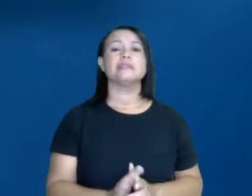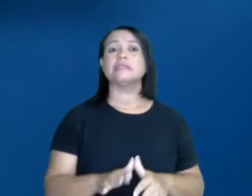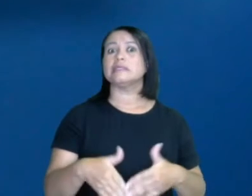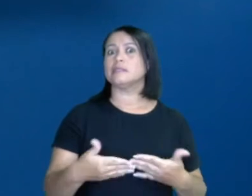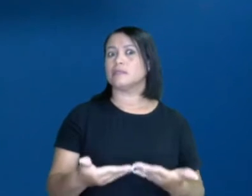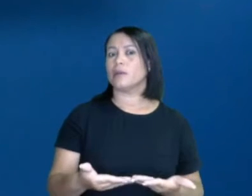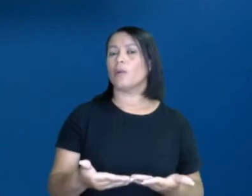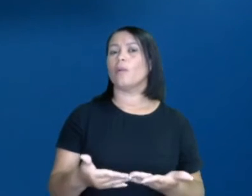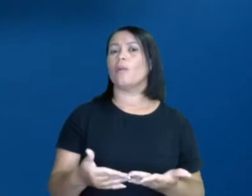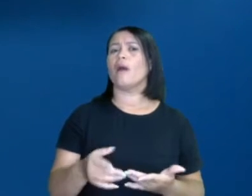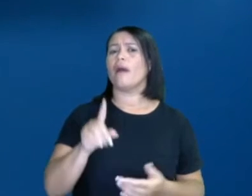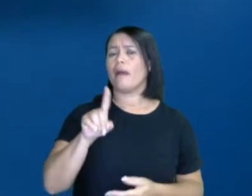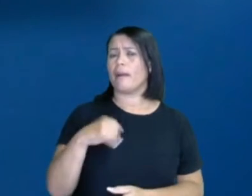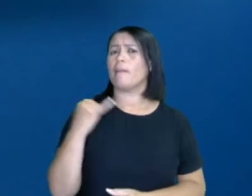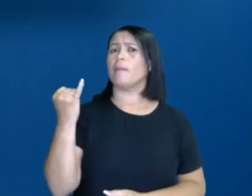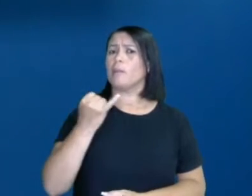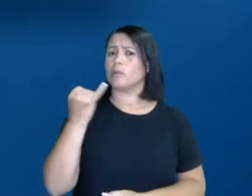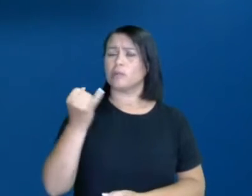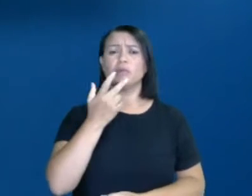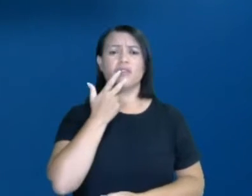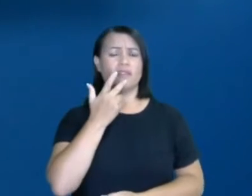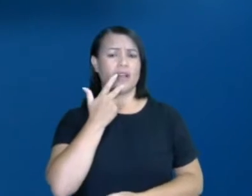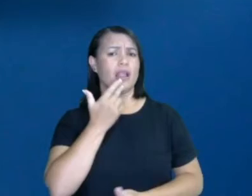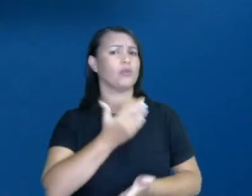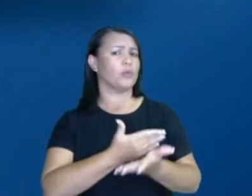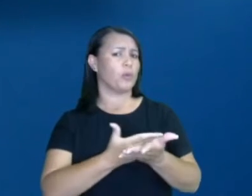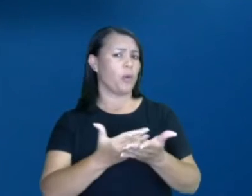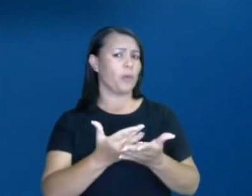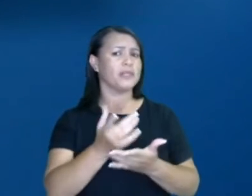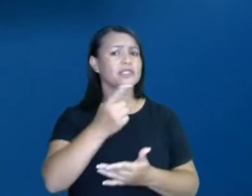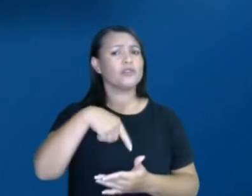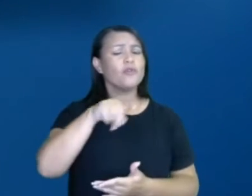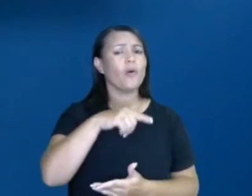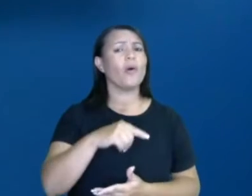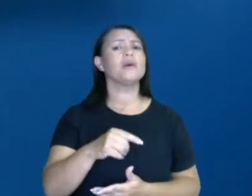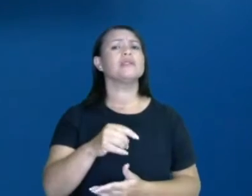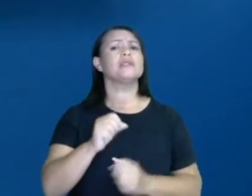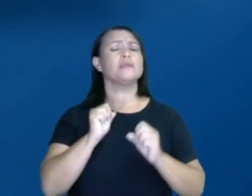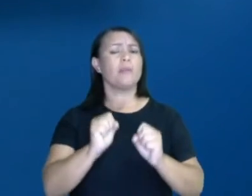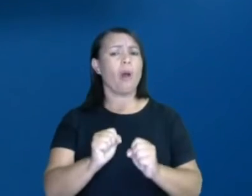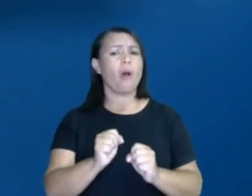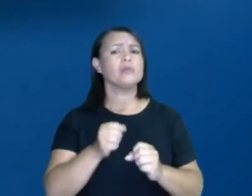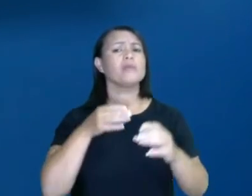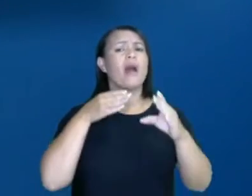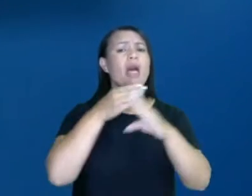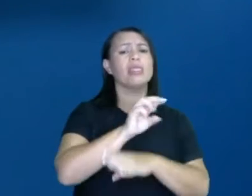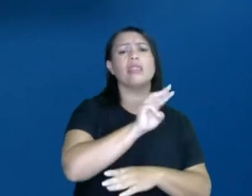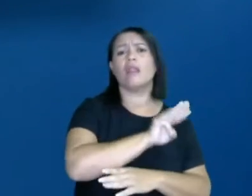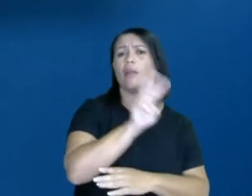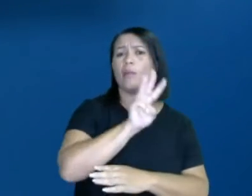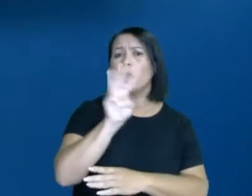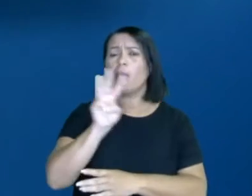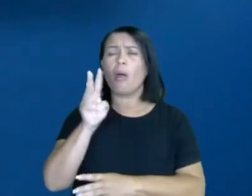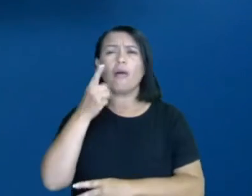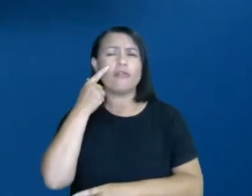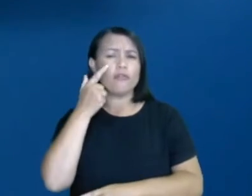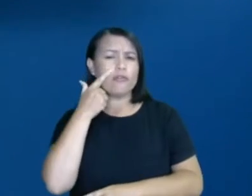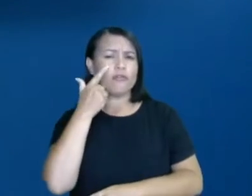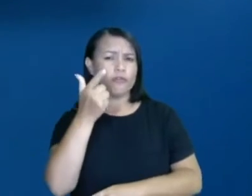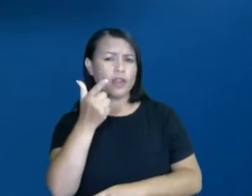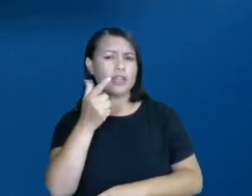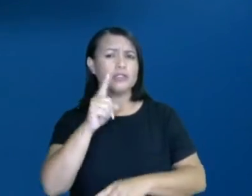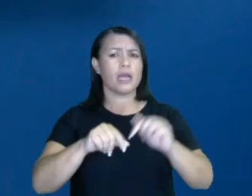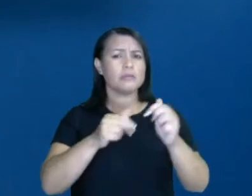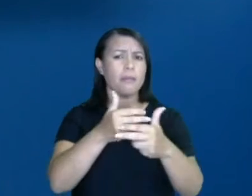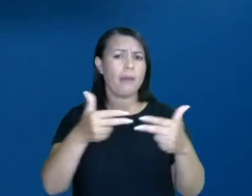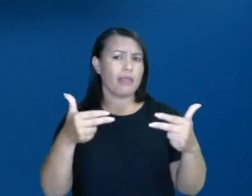Então, é importante, como eu falei no começo, que vocês visitem o blog e peguem esse material lá, né?